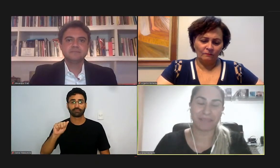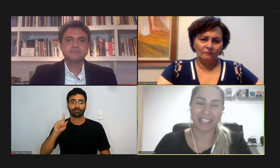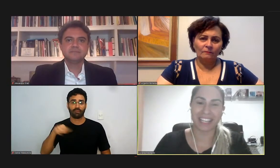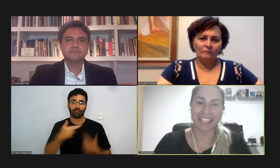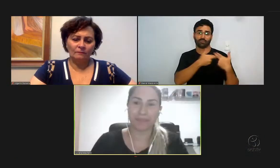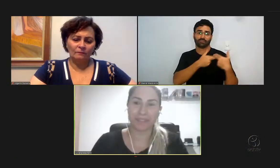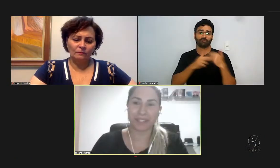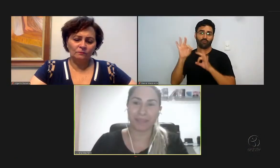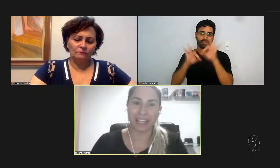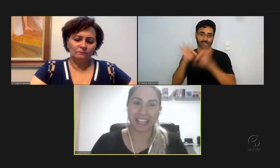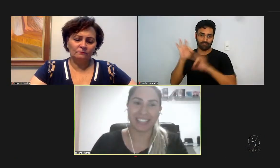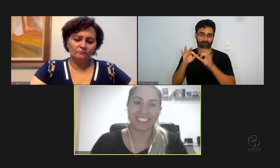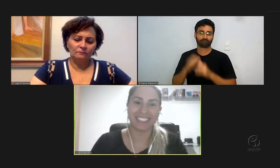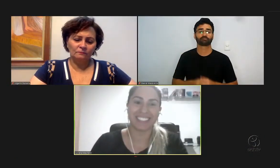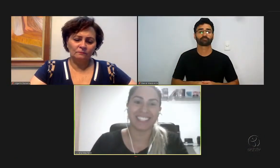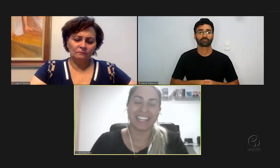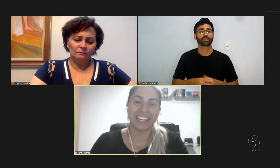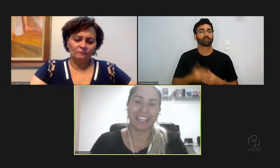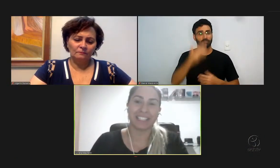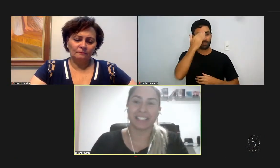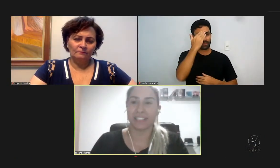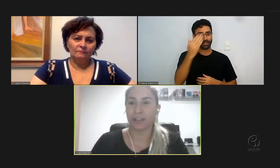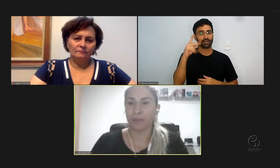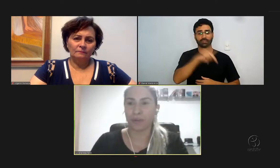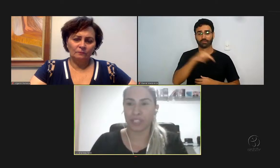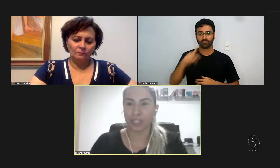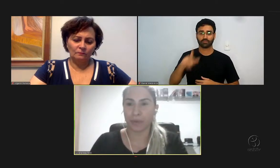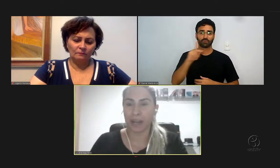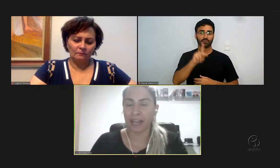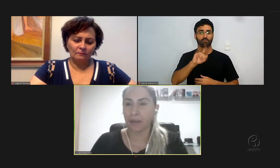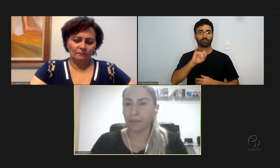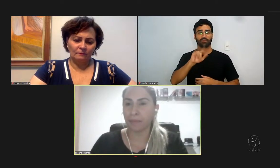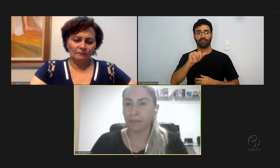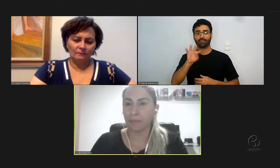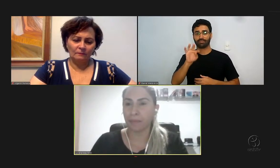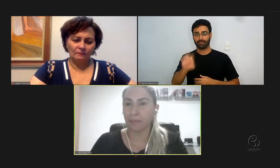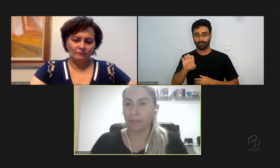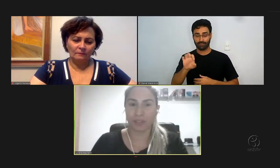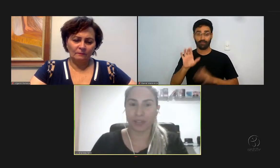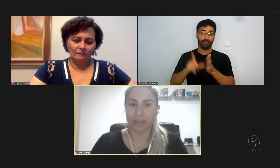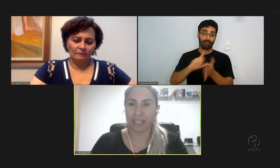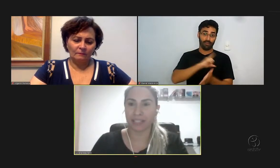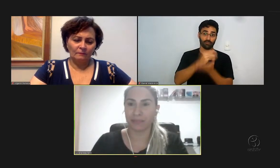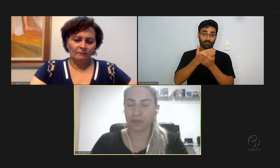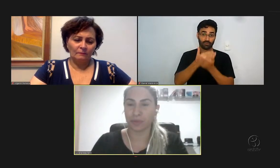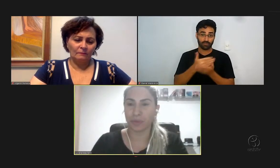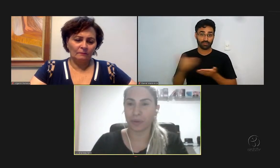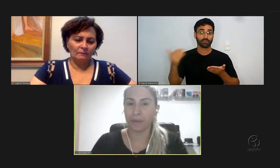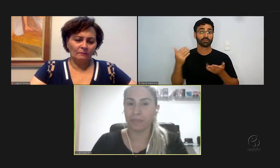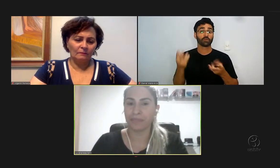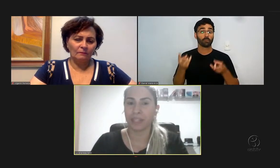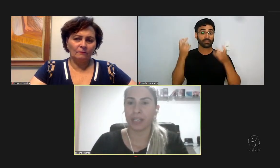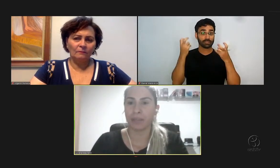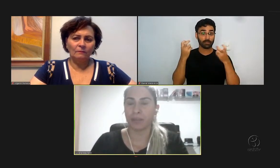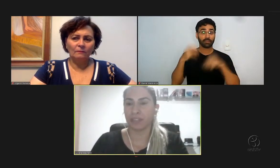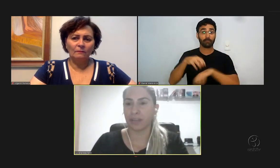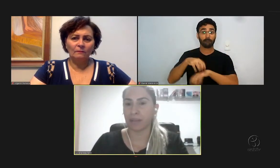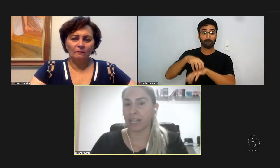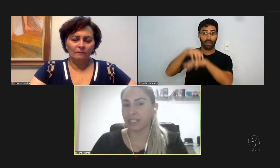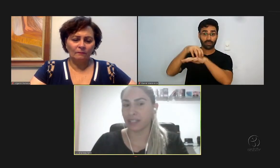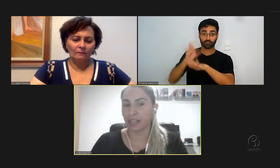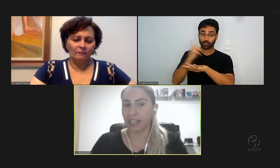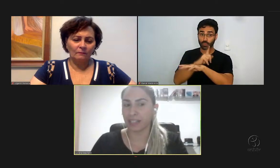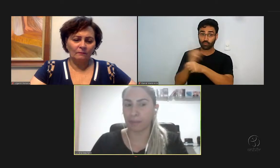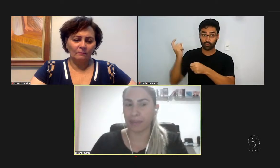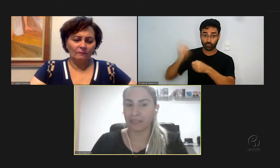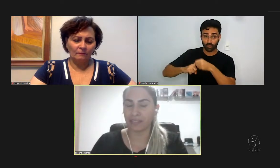Oi, obrigada, professor Pilate. Antes de eu continuar, eu percebi que a professora Márcia voltou. Professora Márcia, a